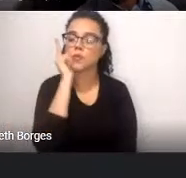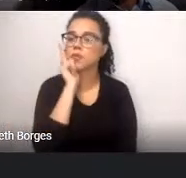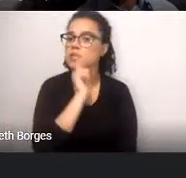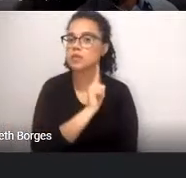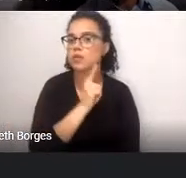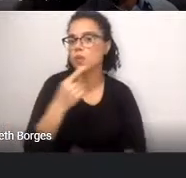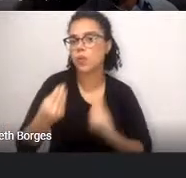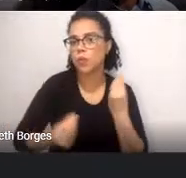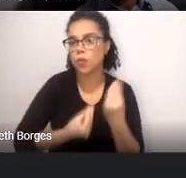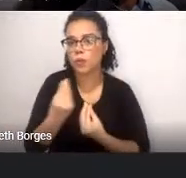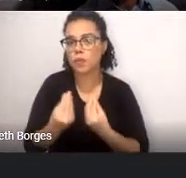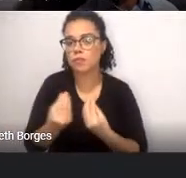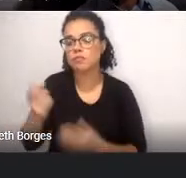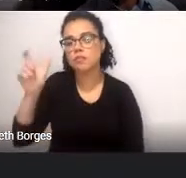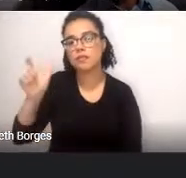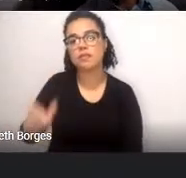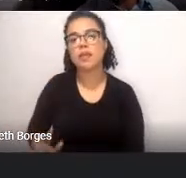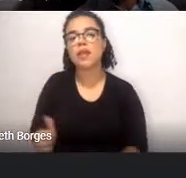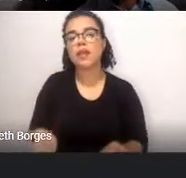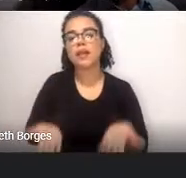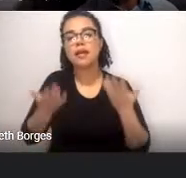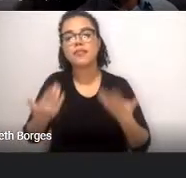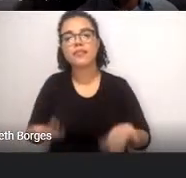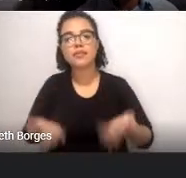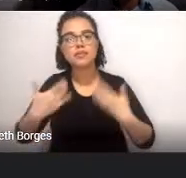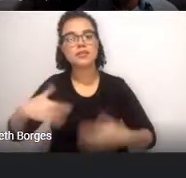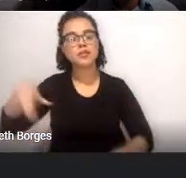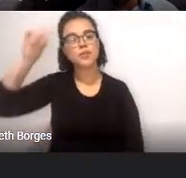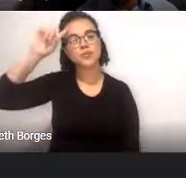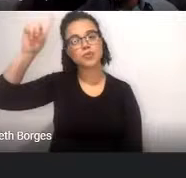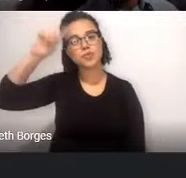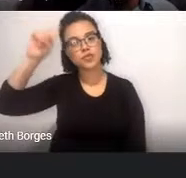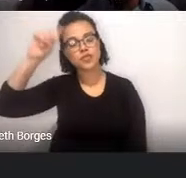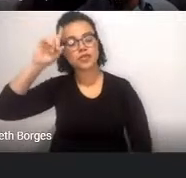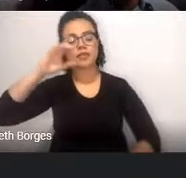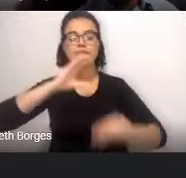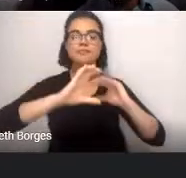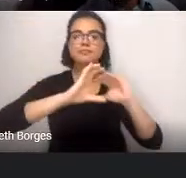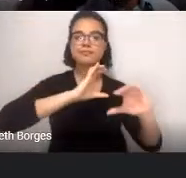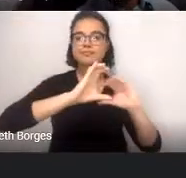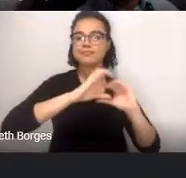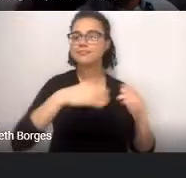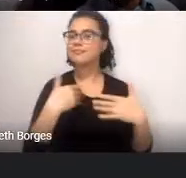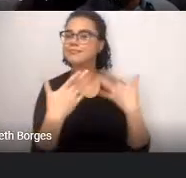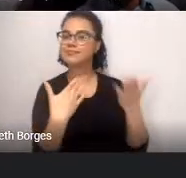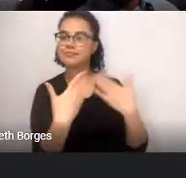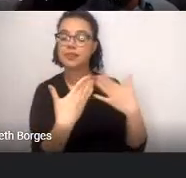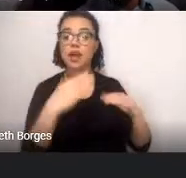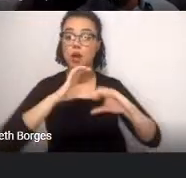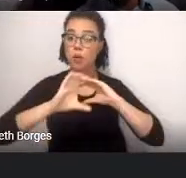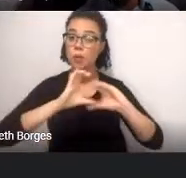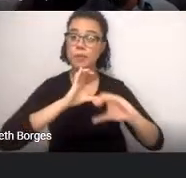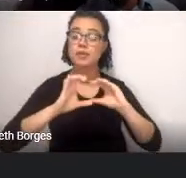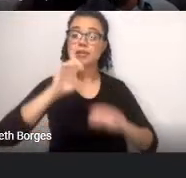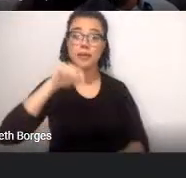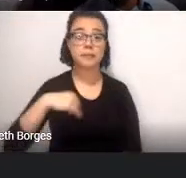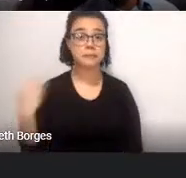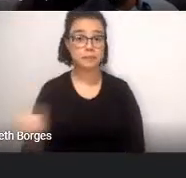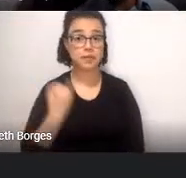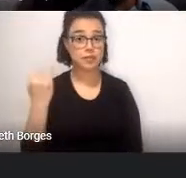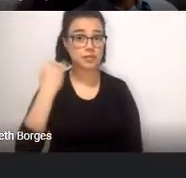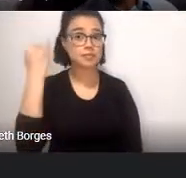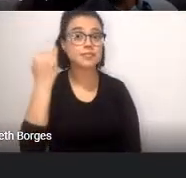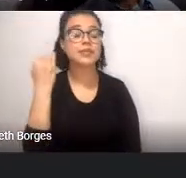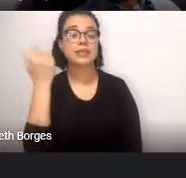uma leveza no dia a dia, uma comunicação saudável. Comunicação é tudo. Se a gente se comunica, os resultados têm tudo para